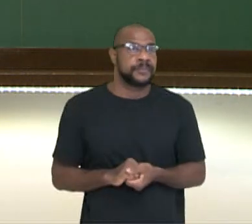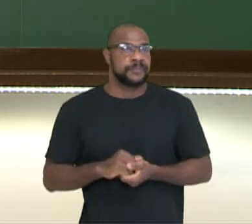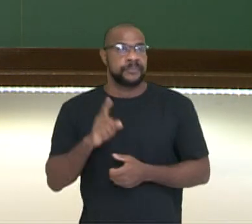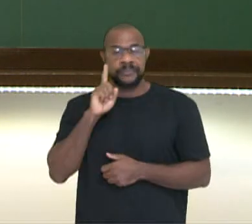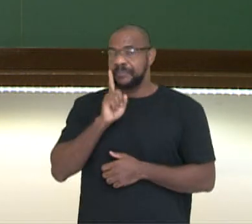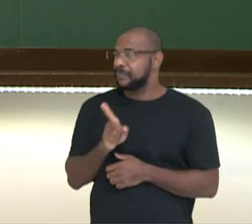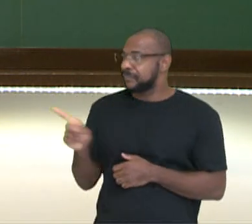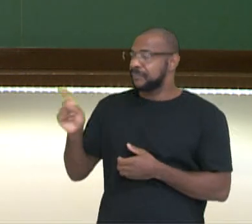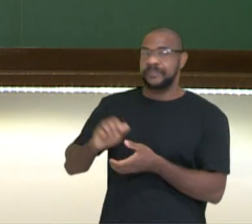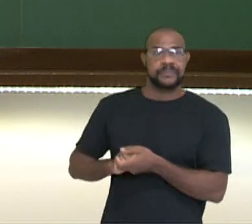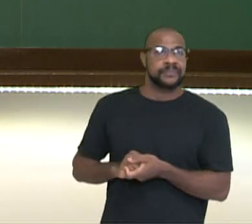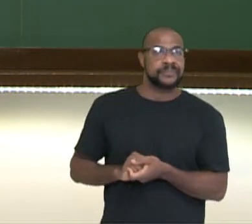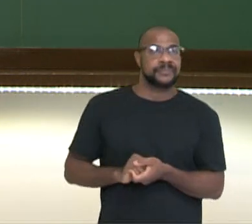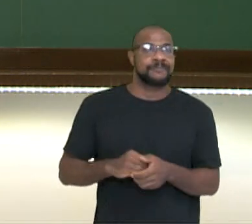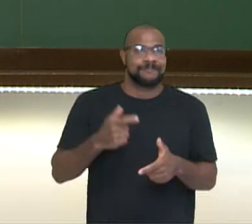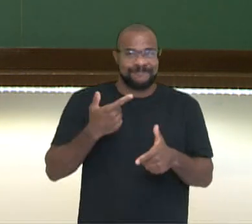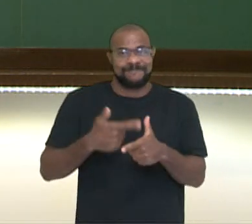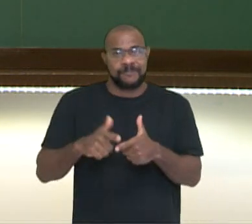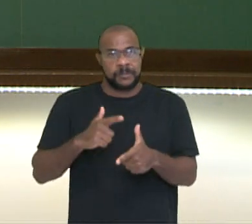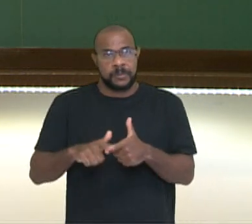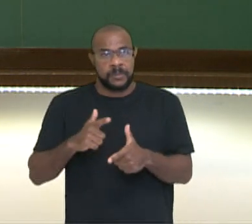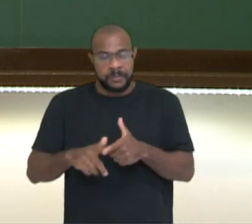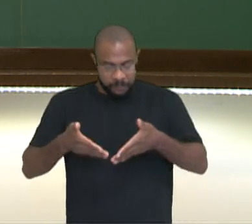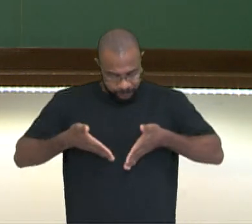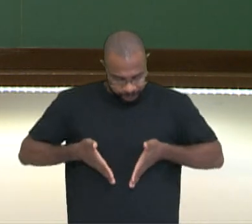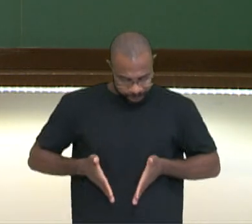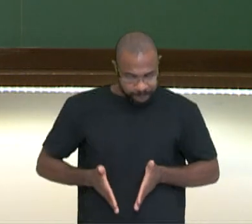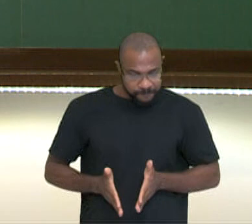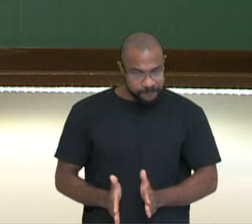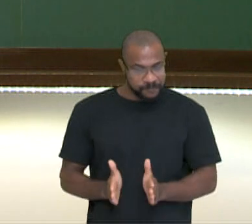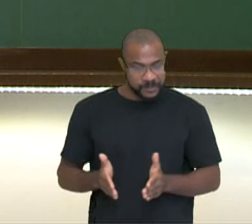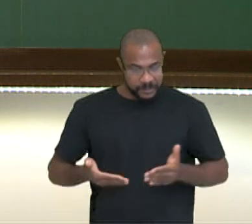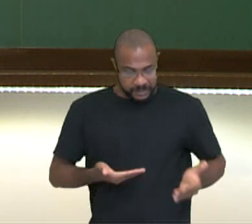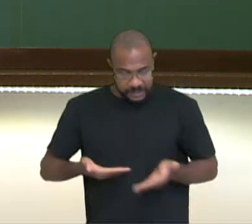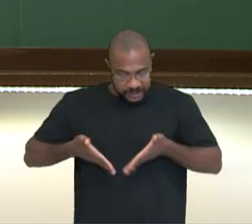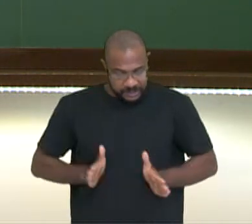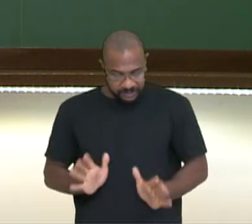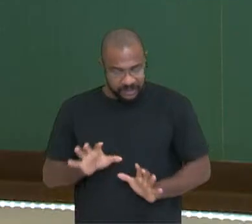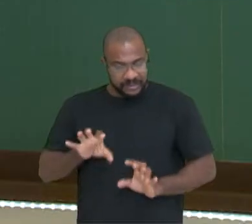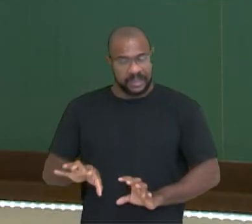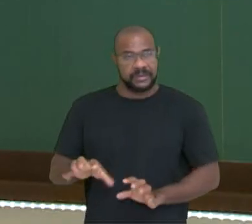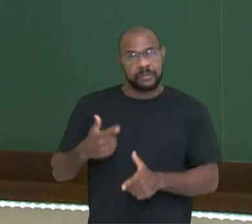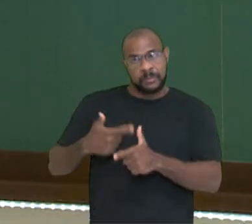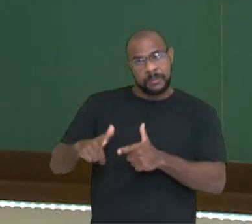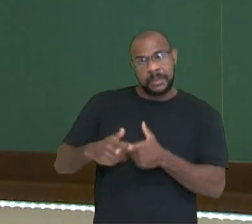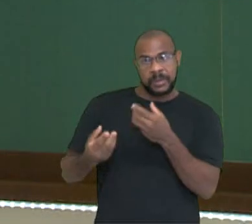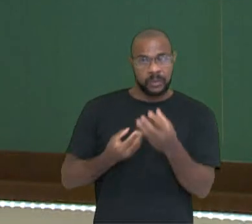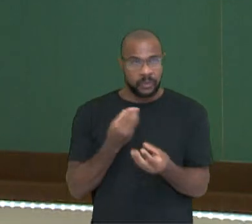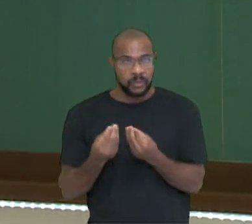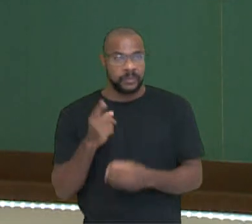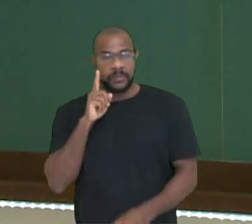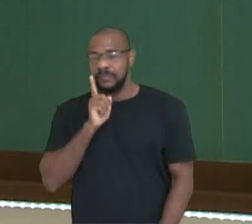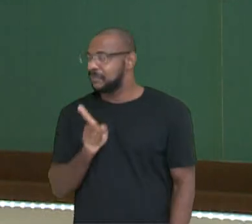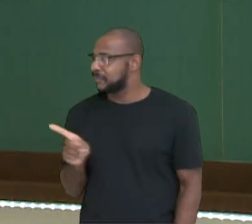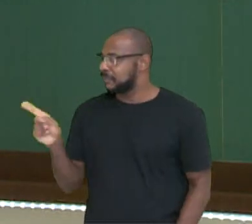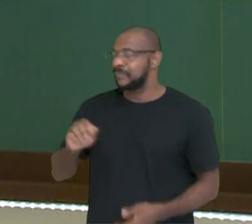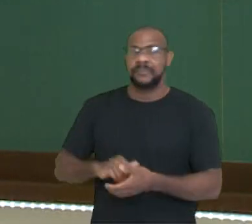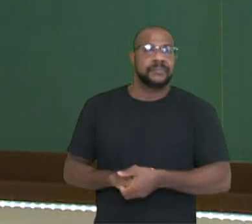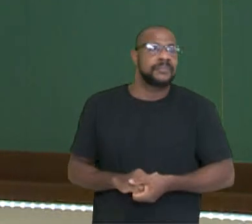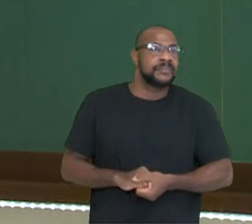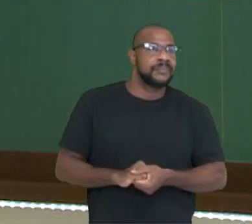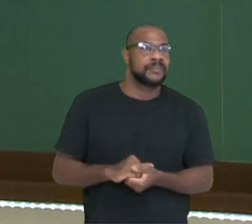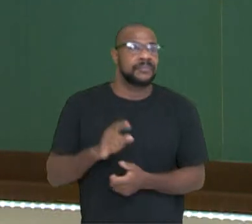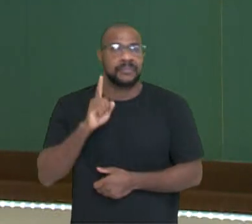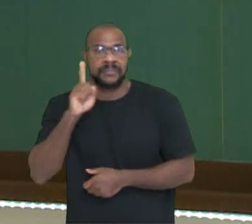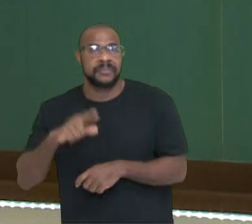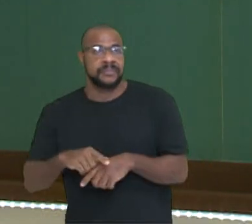que causa, entre outras coisas, a microcefalia, tá? Então, essa síndrome, o que é uma síndrome, para começar? Uma síndrome está dizendo aqui que é um